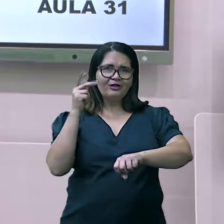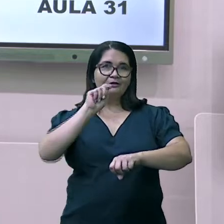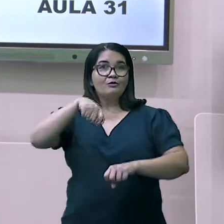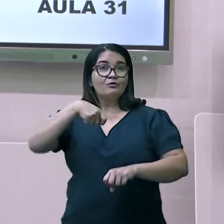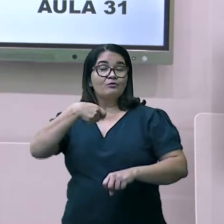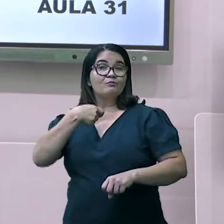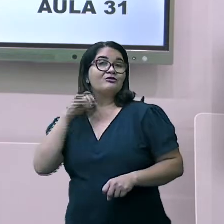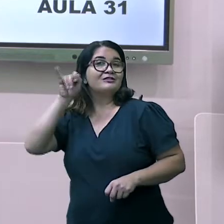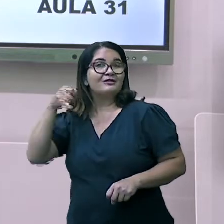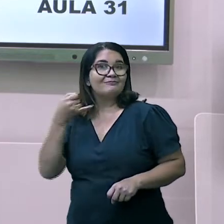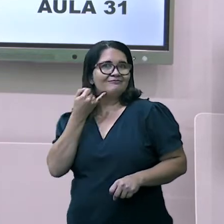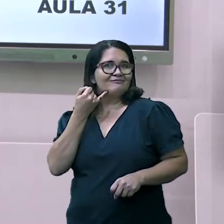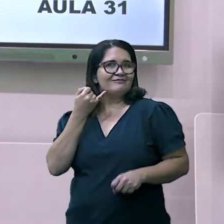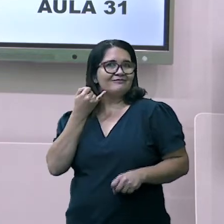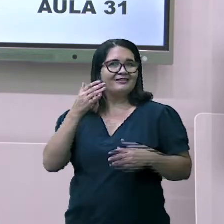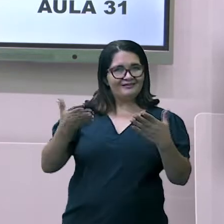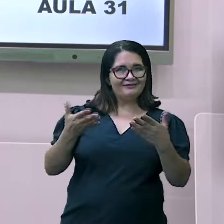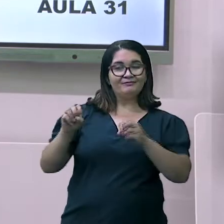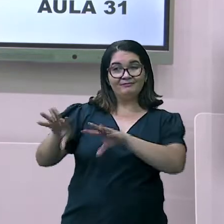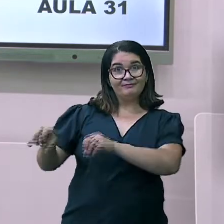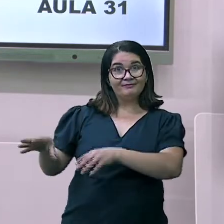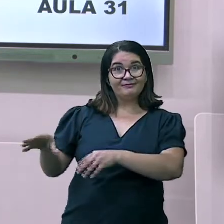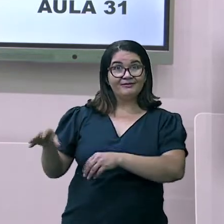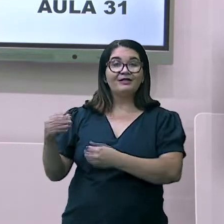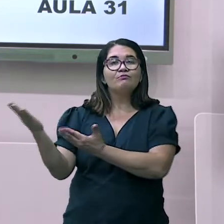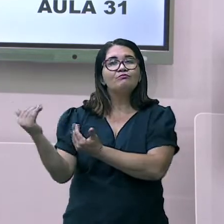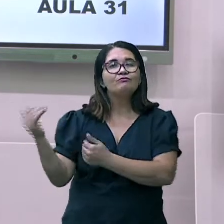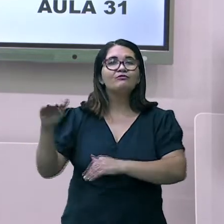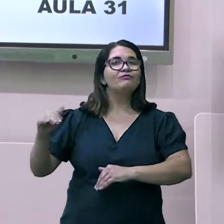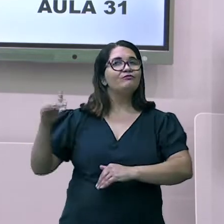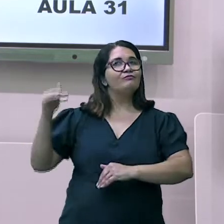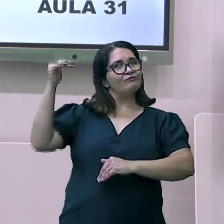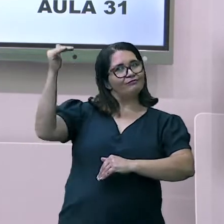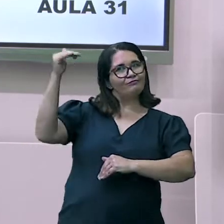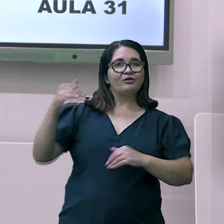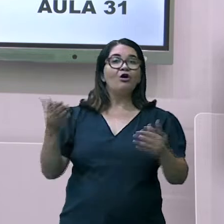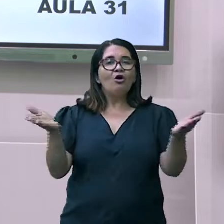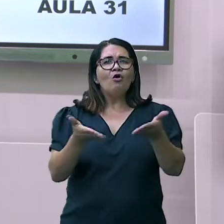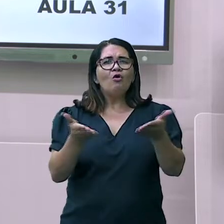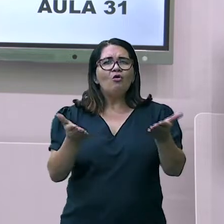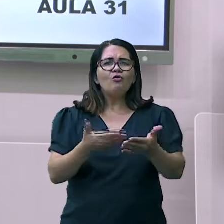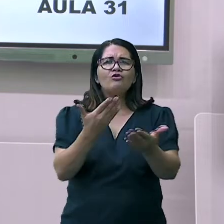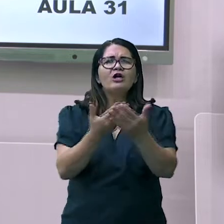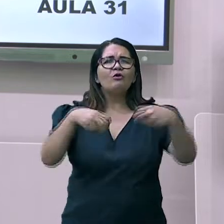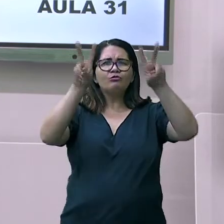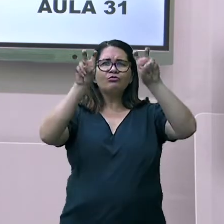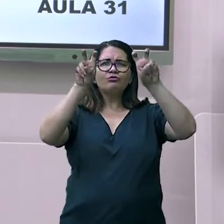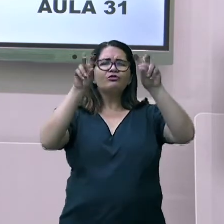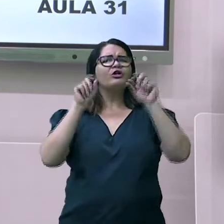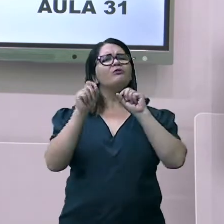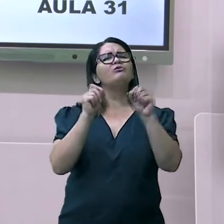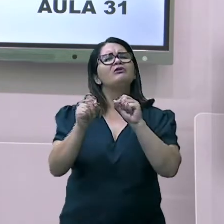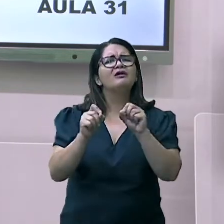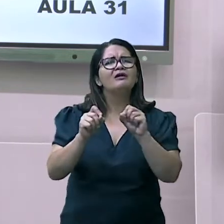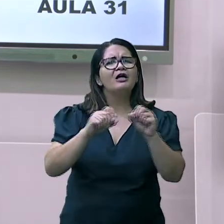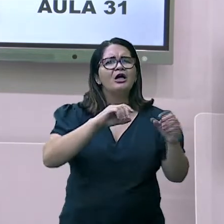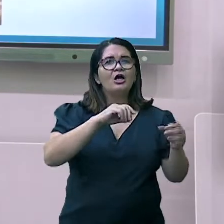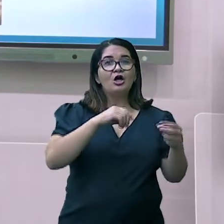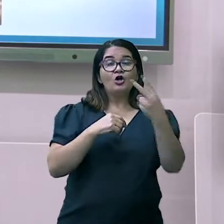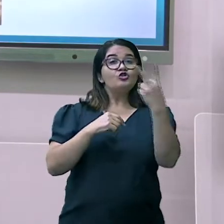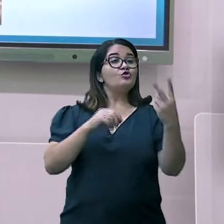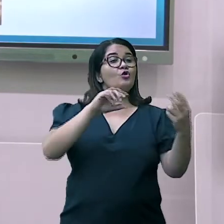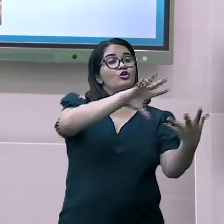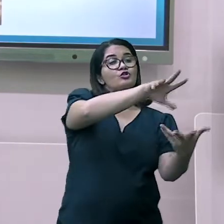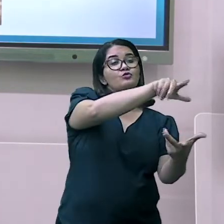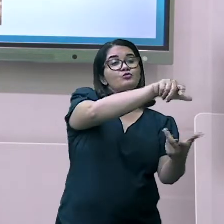História da Educação de Jovens e Adultos. Na nossa aula de hoje, falaremos mais sobre o encontro de dois mundos.